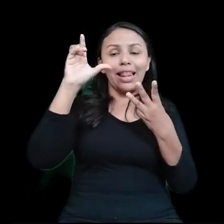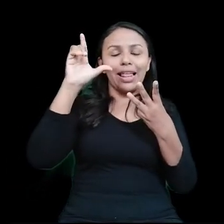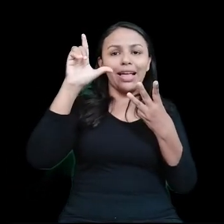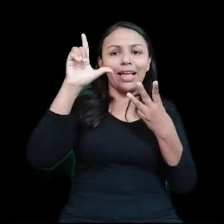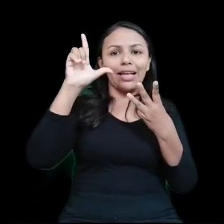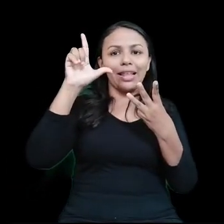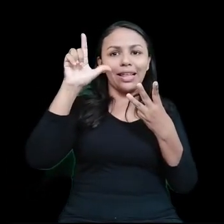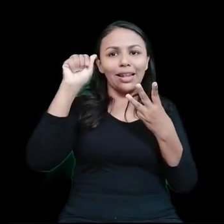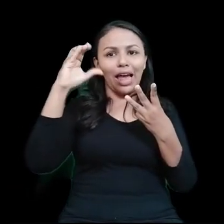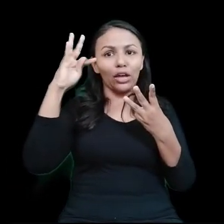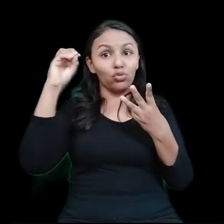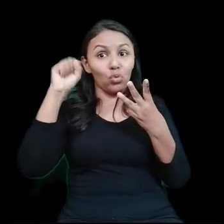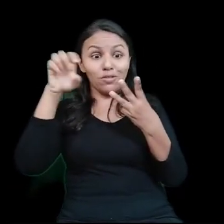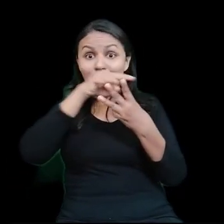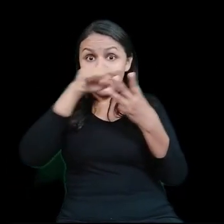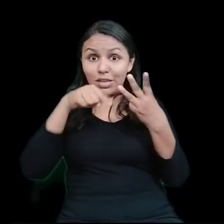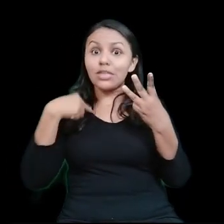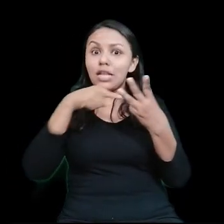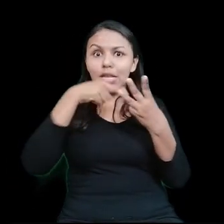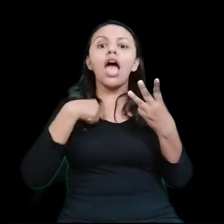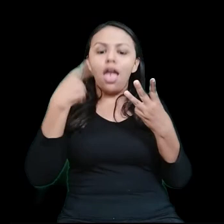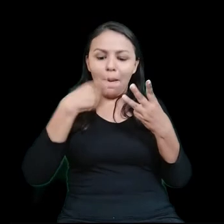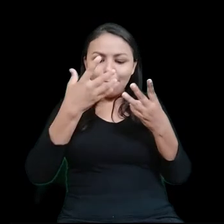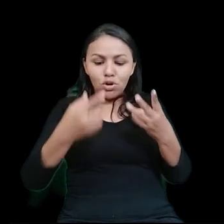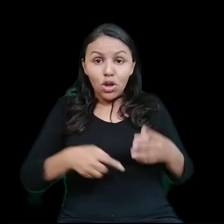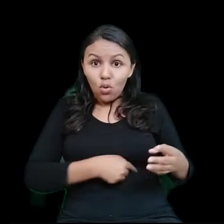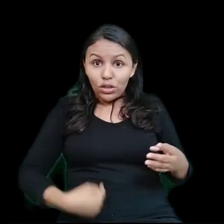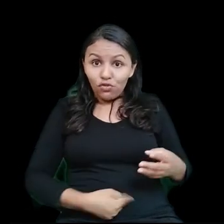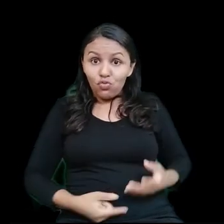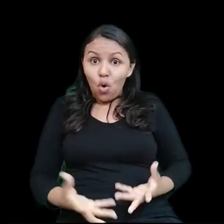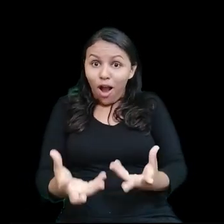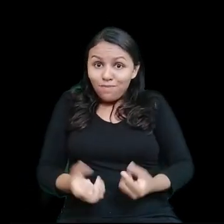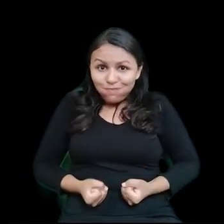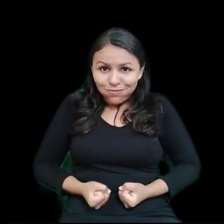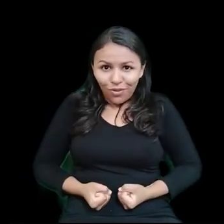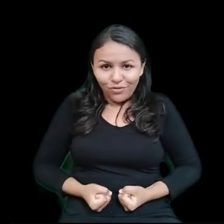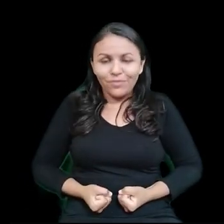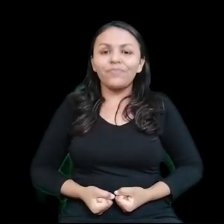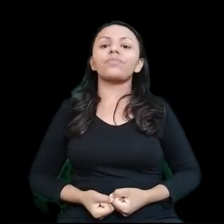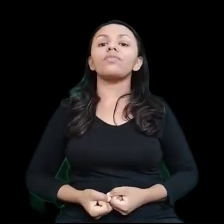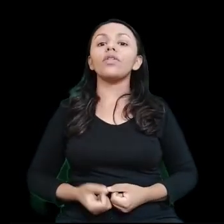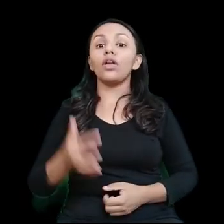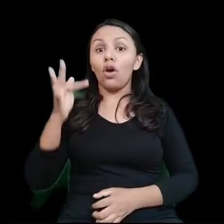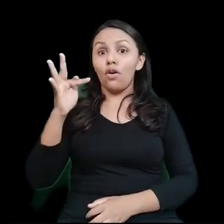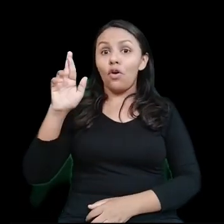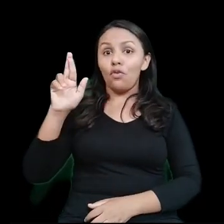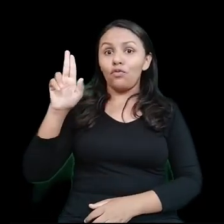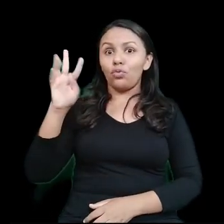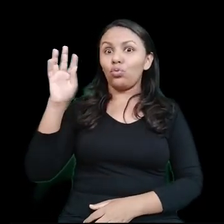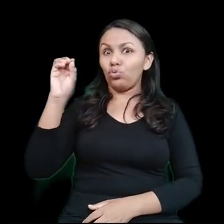vão chegar lá no nosso intestino para ser absorvido depois do processo digestivo. A frutose